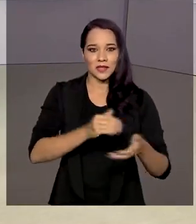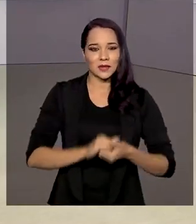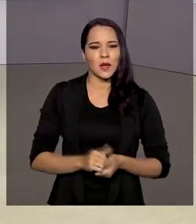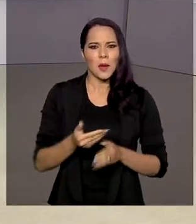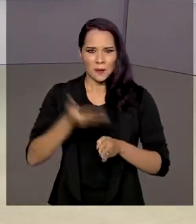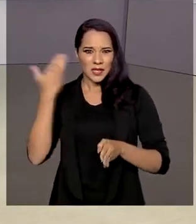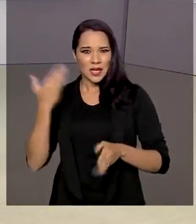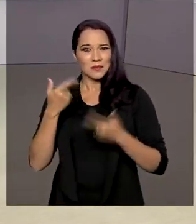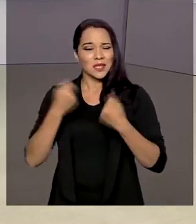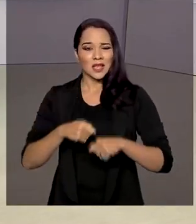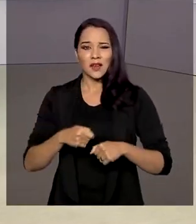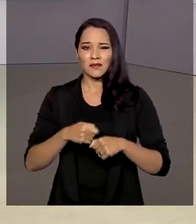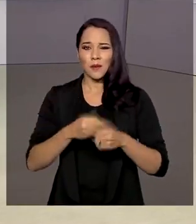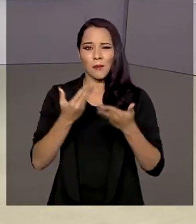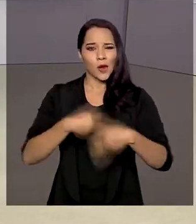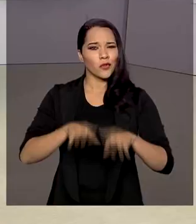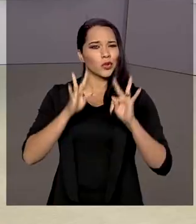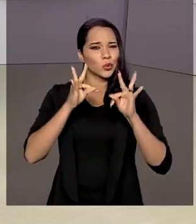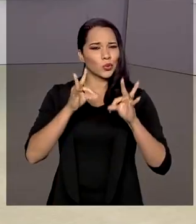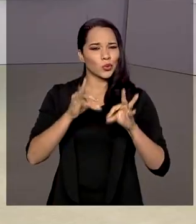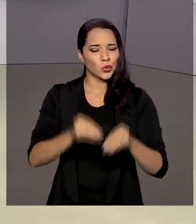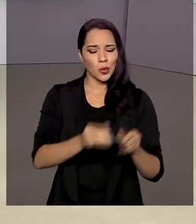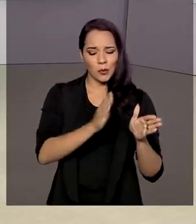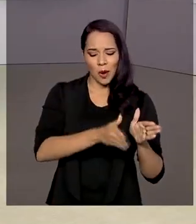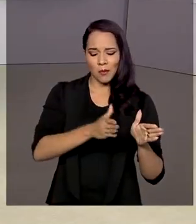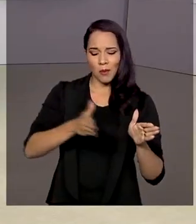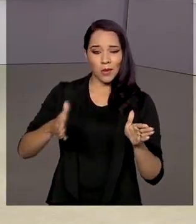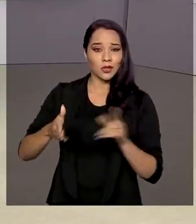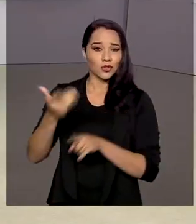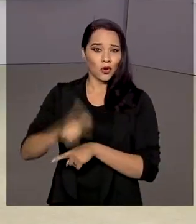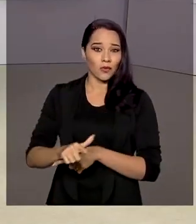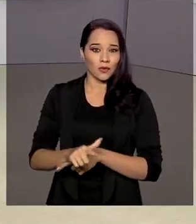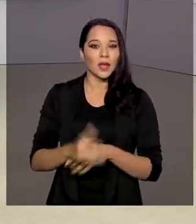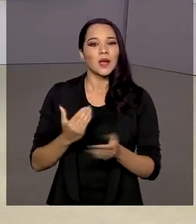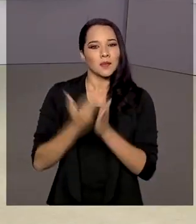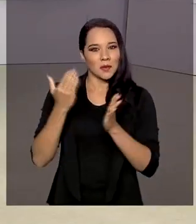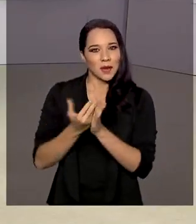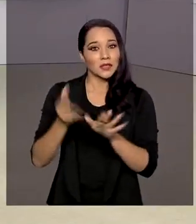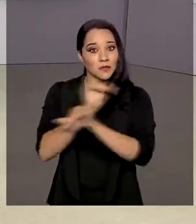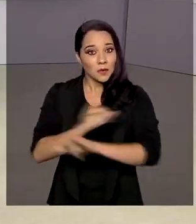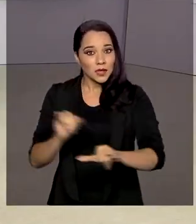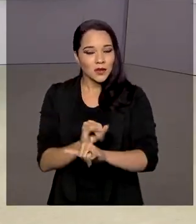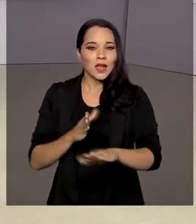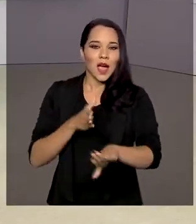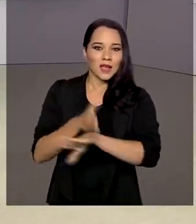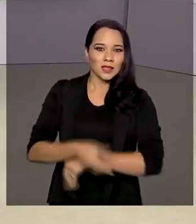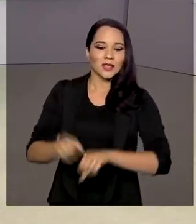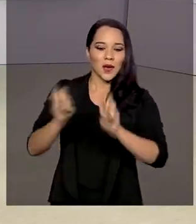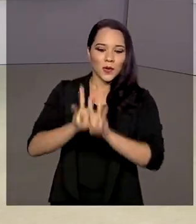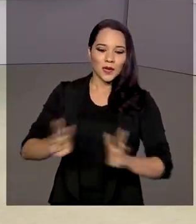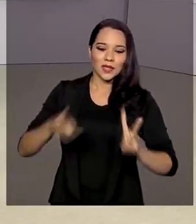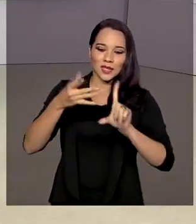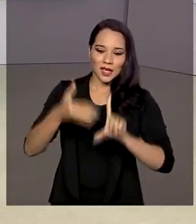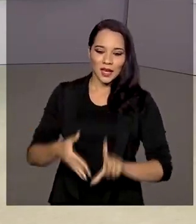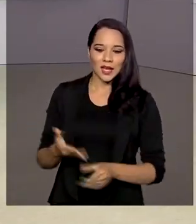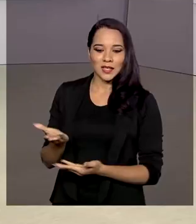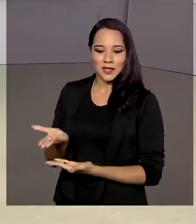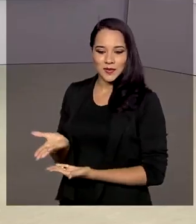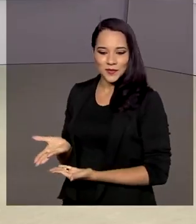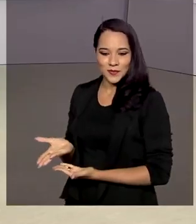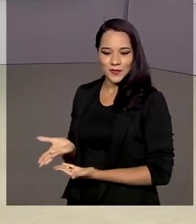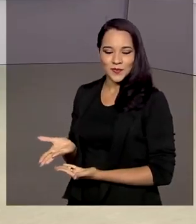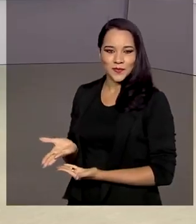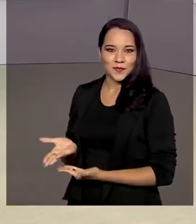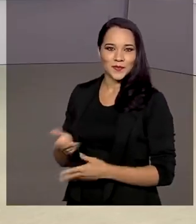Anteriormente, era necessário realizar todo o processo desde o início. Para mais informações, é só acessar o endereço redalida